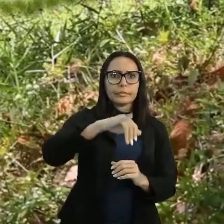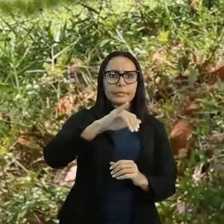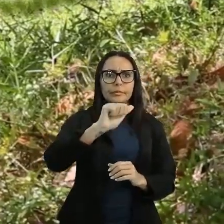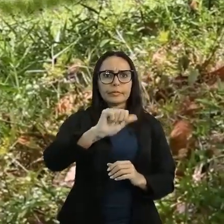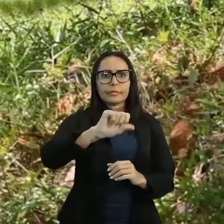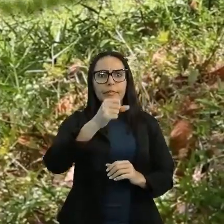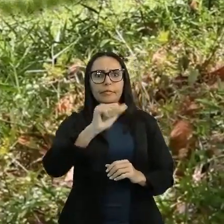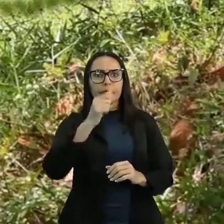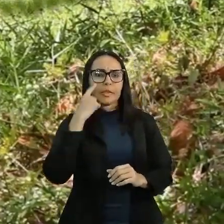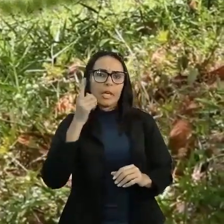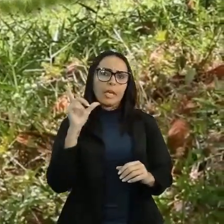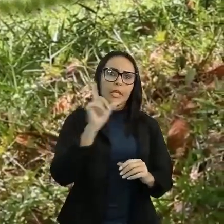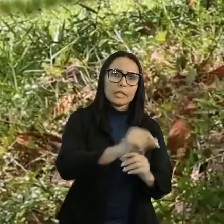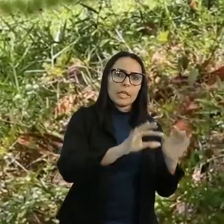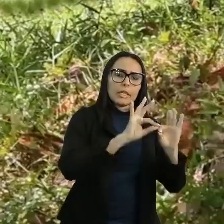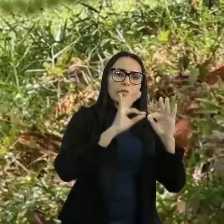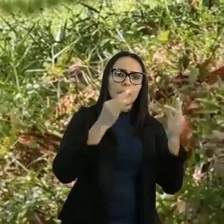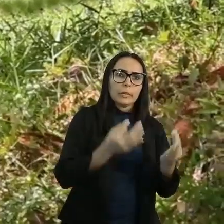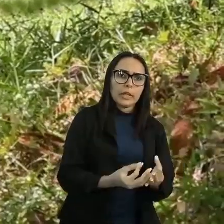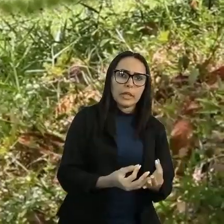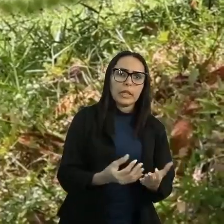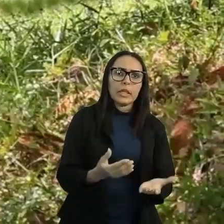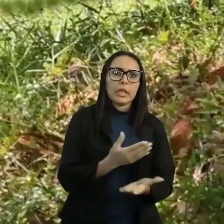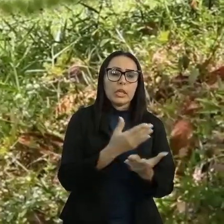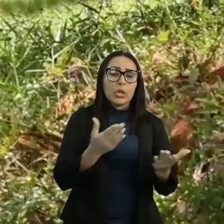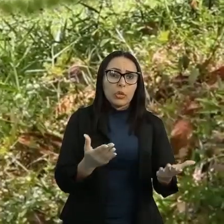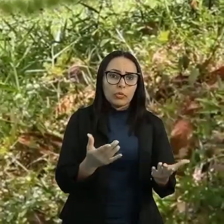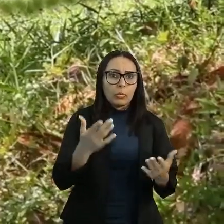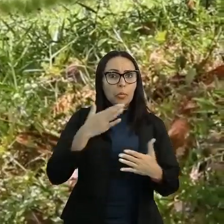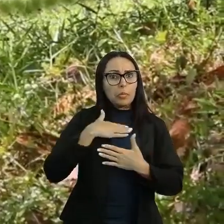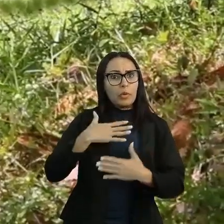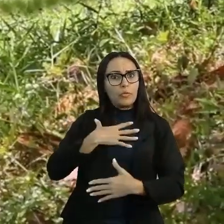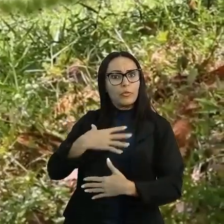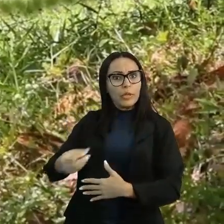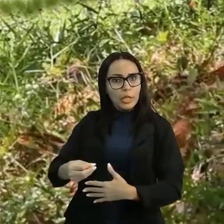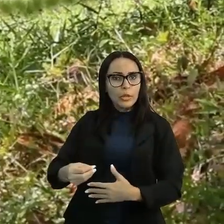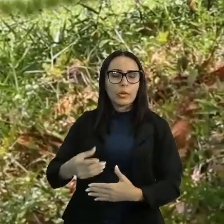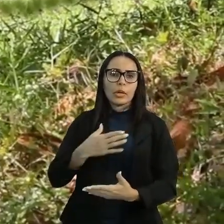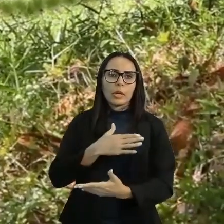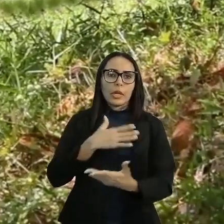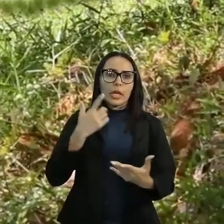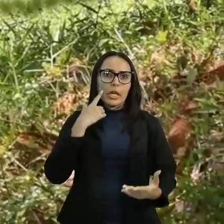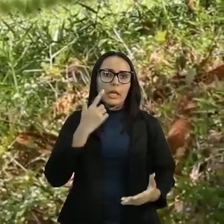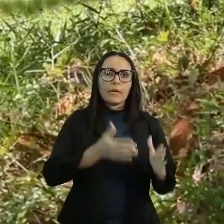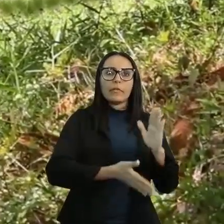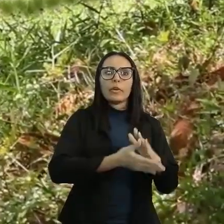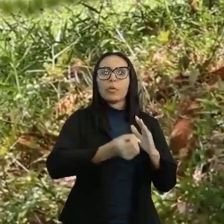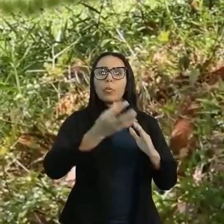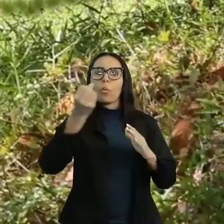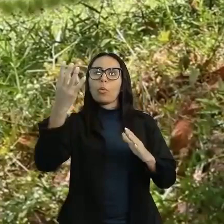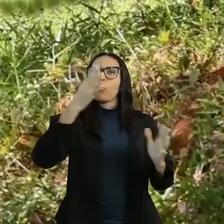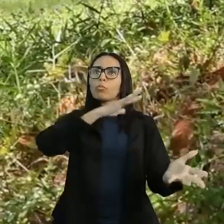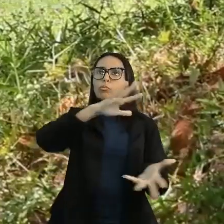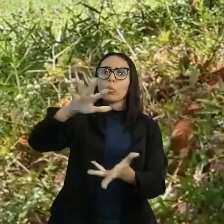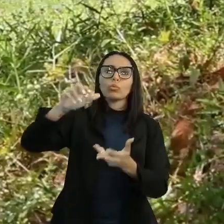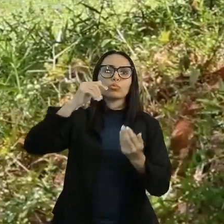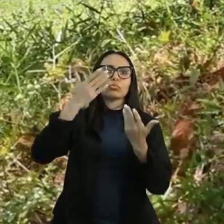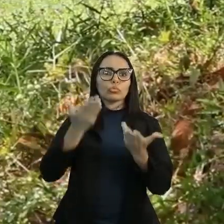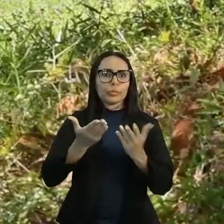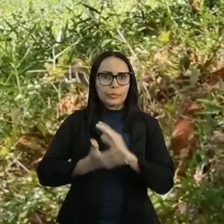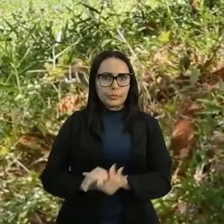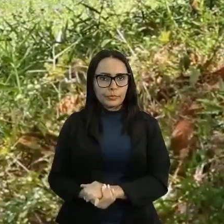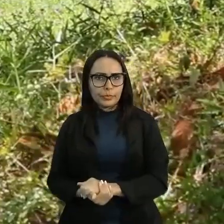o projeto do mestre espiritual. Certo. E tem o que mais? Grihasta, que é a vida familiar, constituir família, proteger família, gerar renda. Que é o seu caso hoje, dar